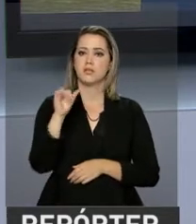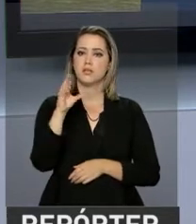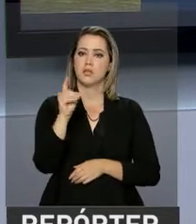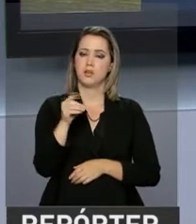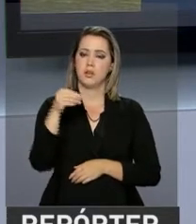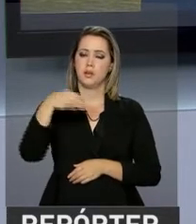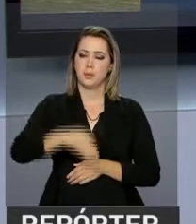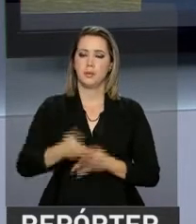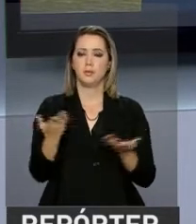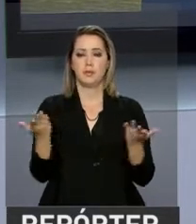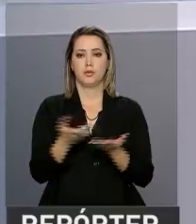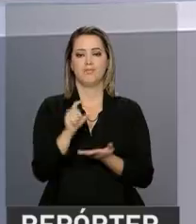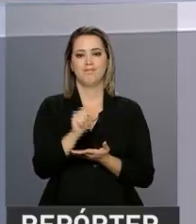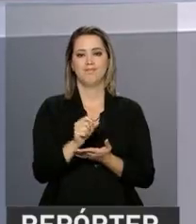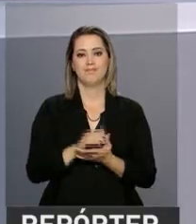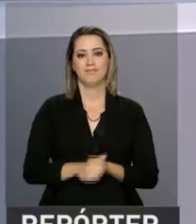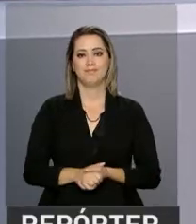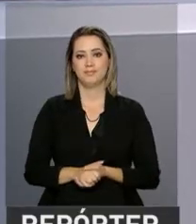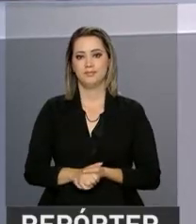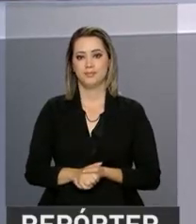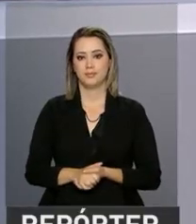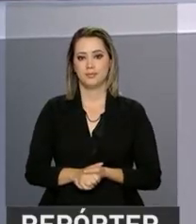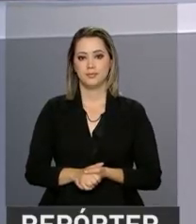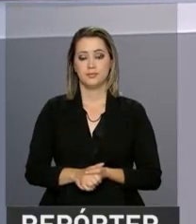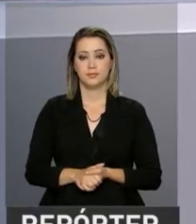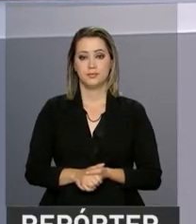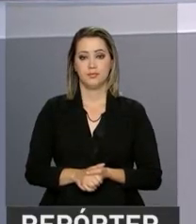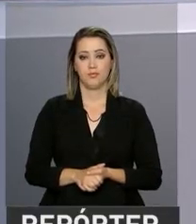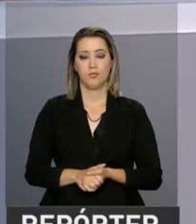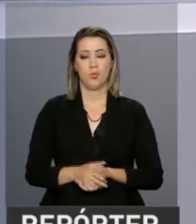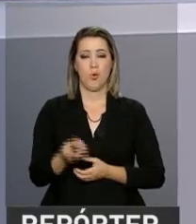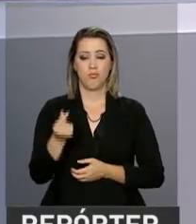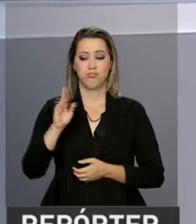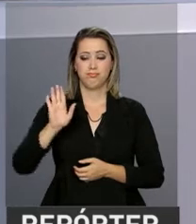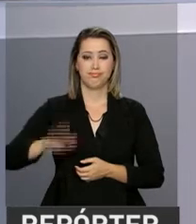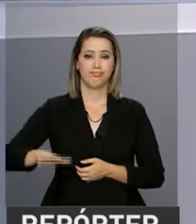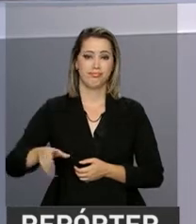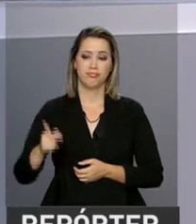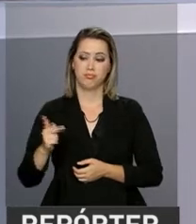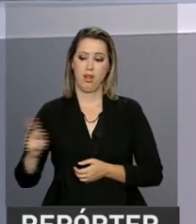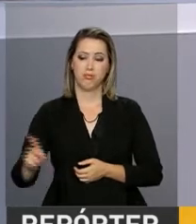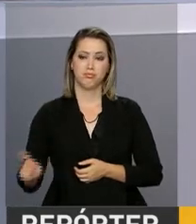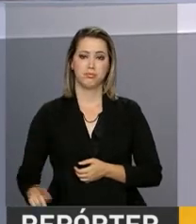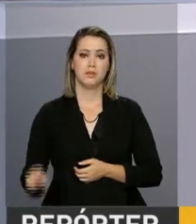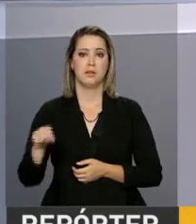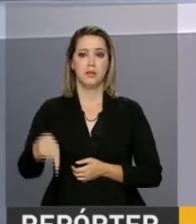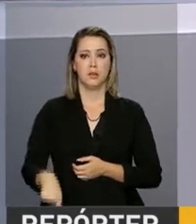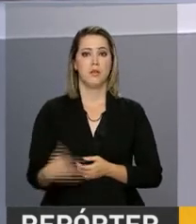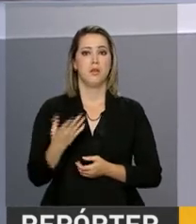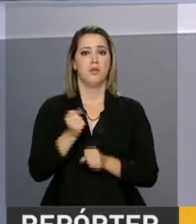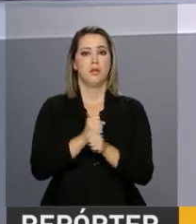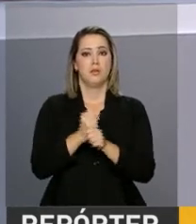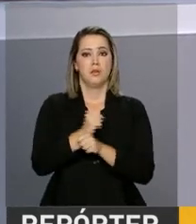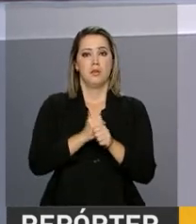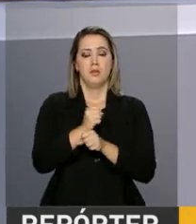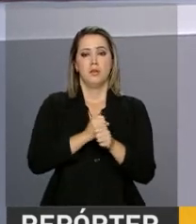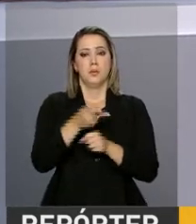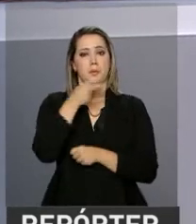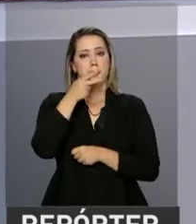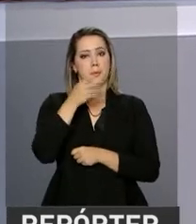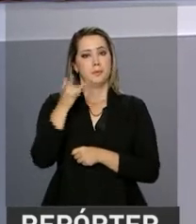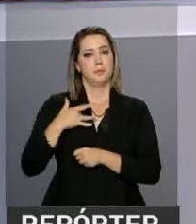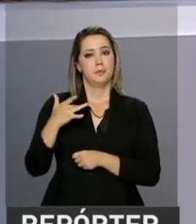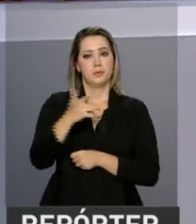pela participação ao vivo. O prejuízo anual do cigarro para a saúde pública, conforme afirmou agora há pouco